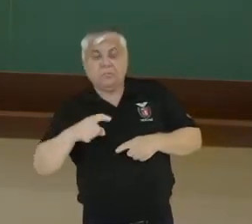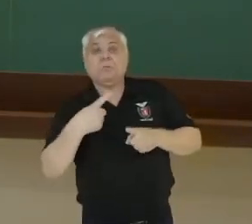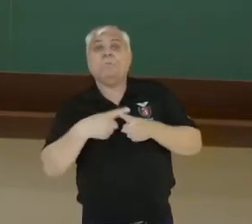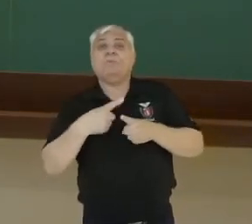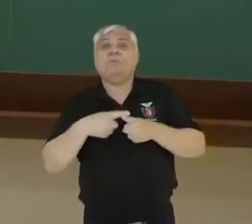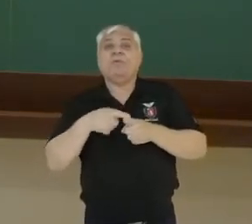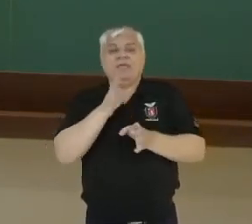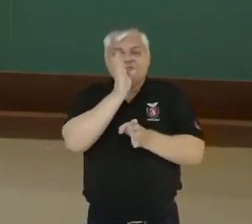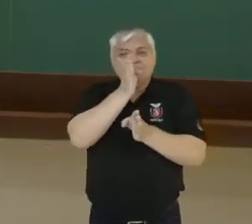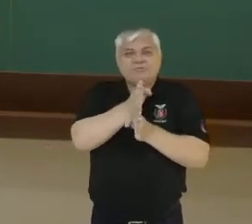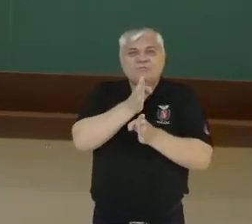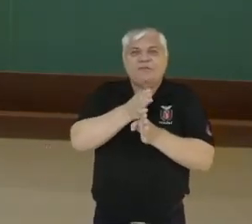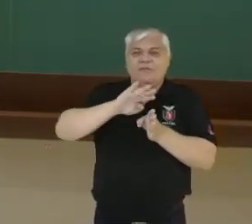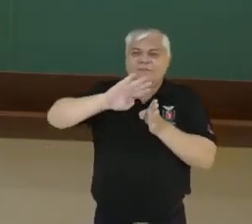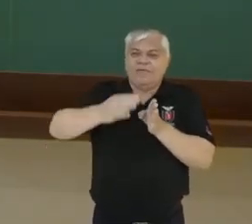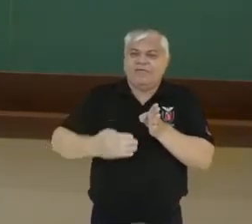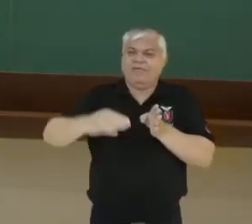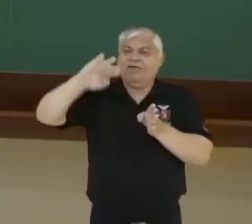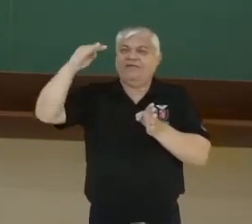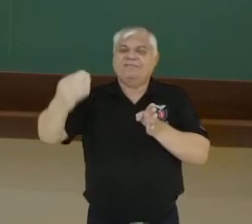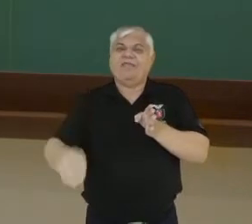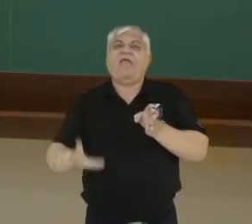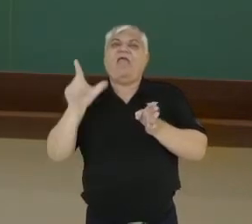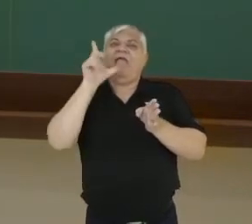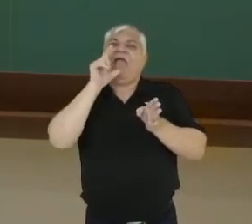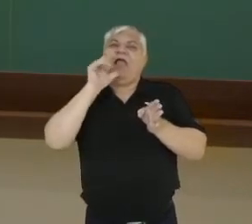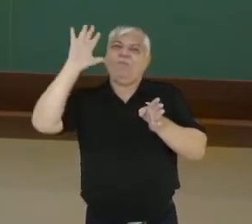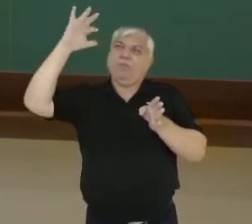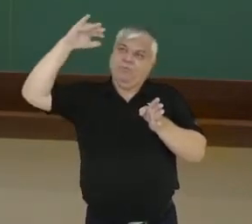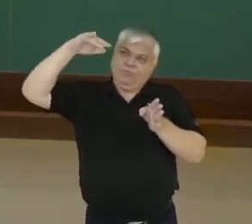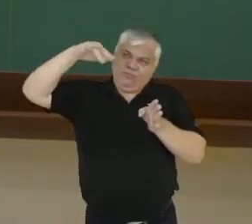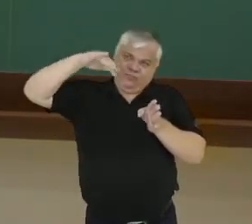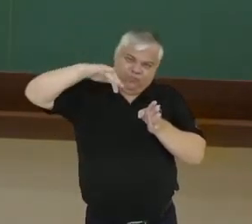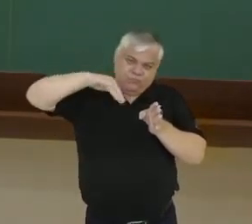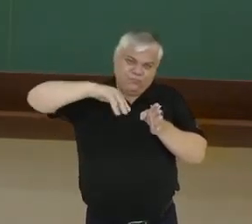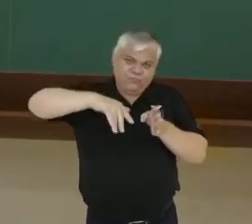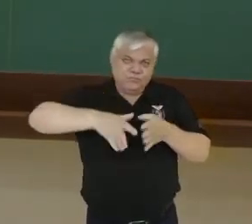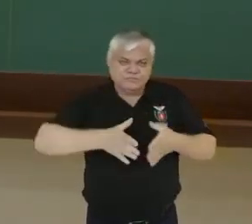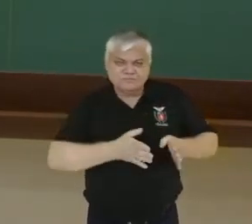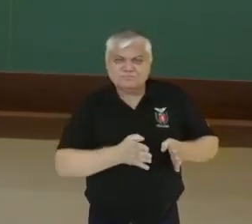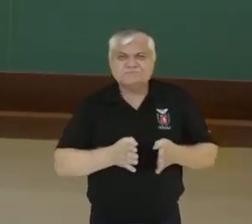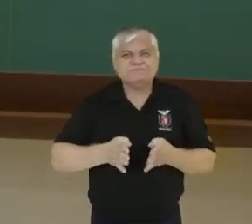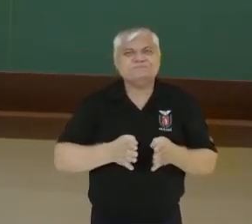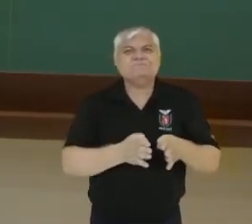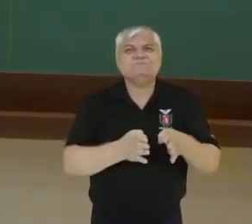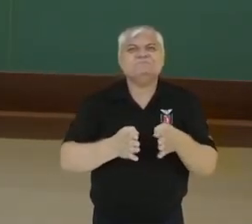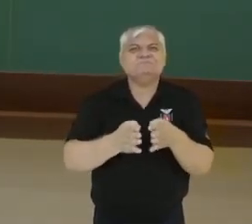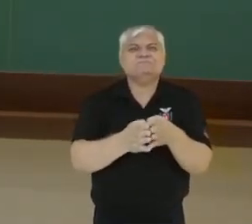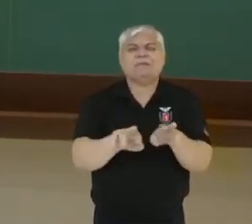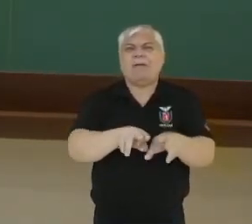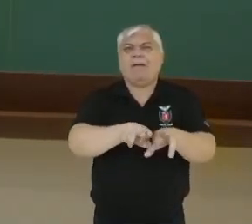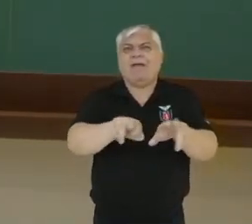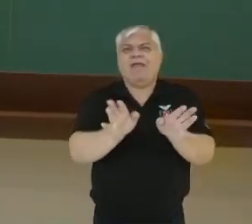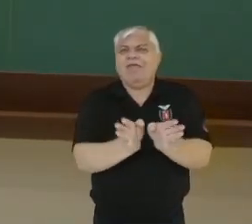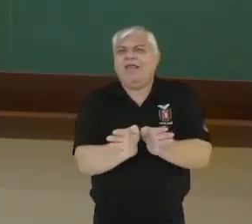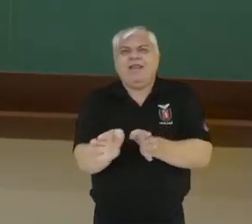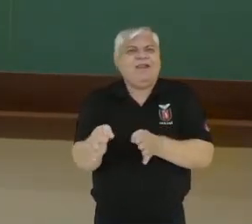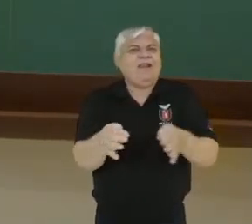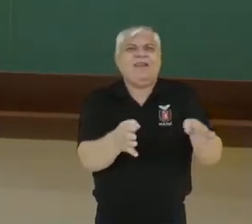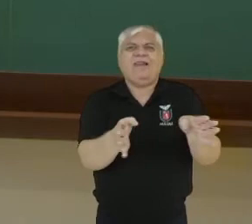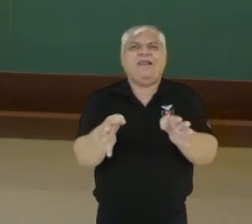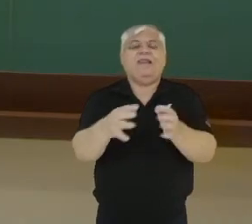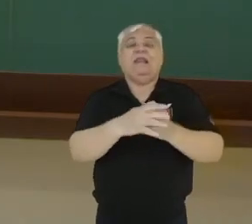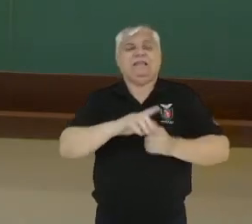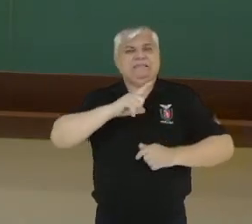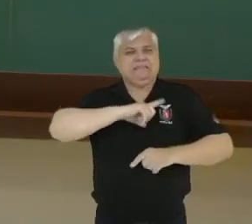em relação à cordilheira do Himalaia, muitos rios escorrem na região da Caxemira. E, dentre eles, nós